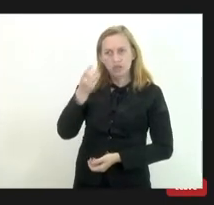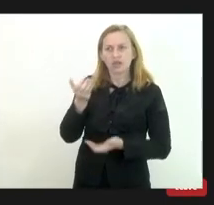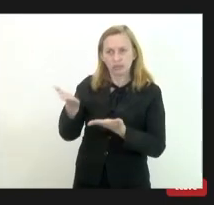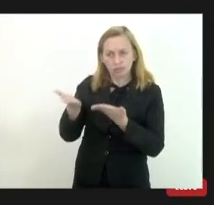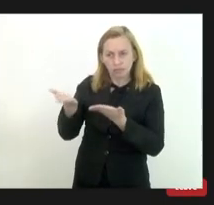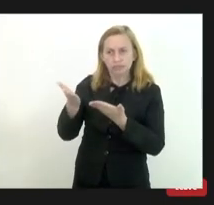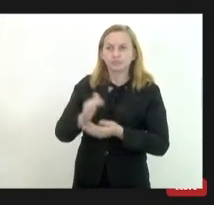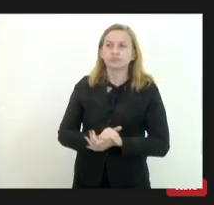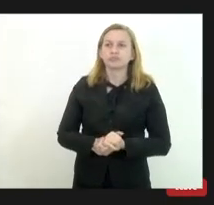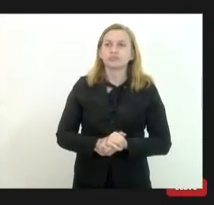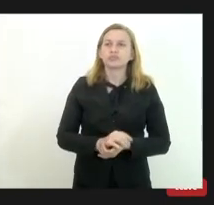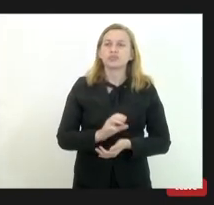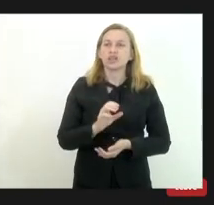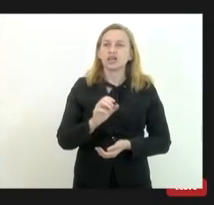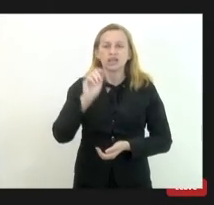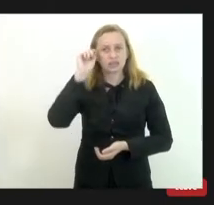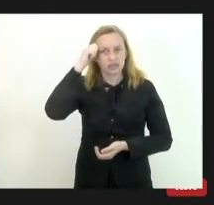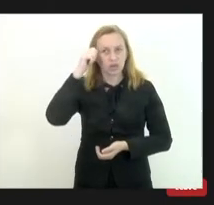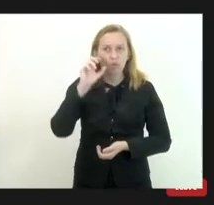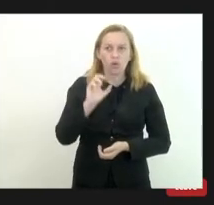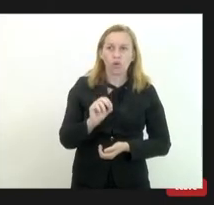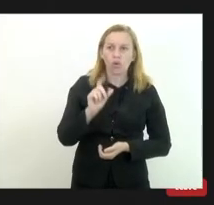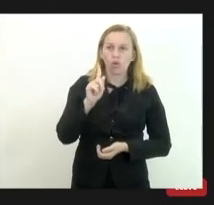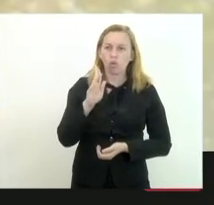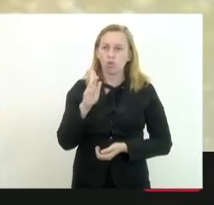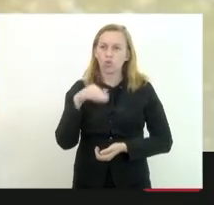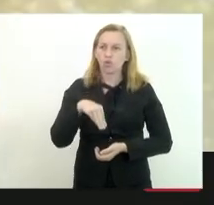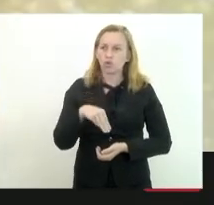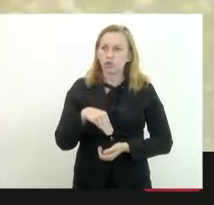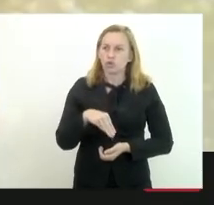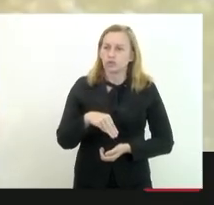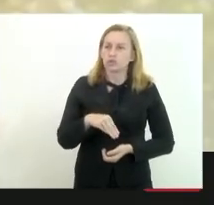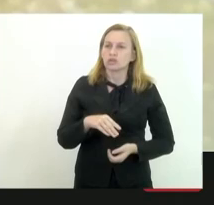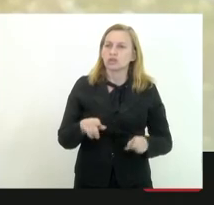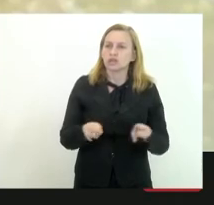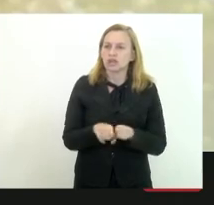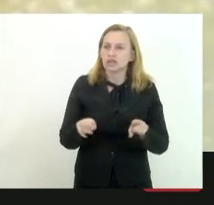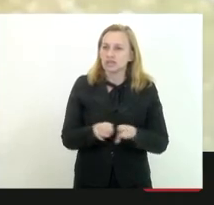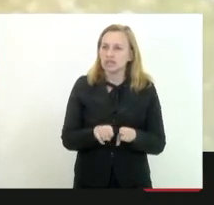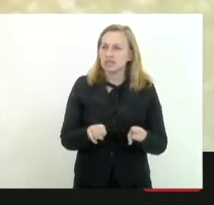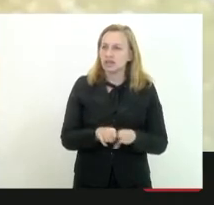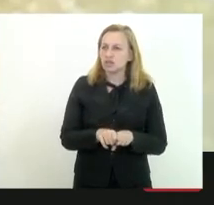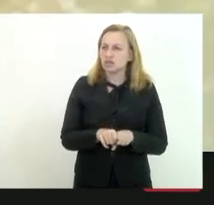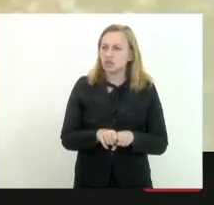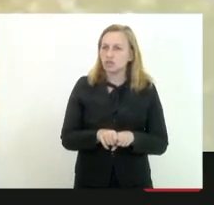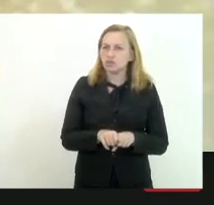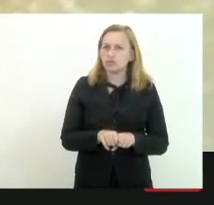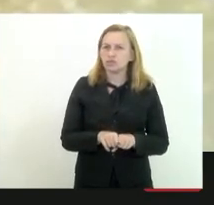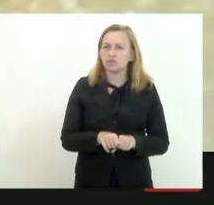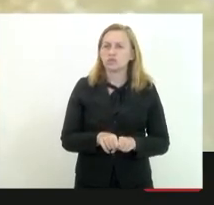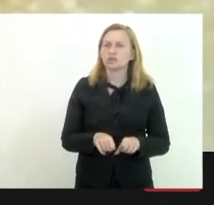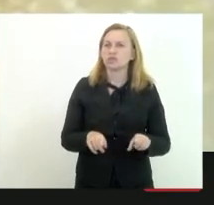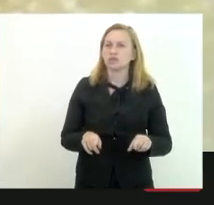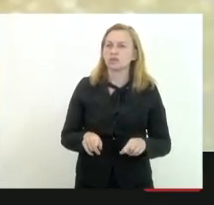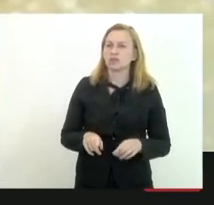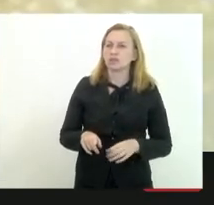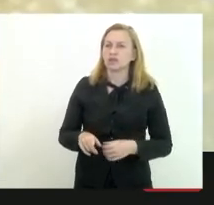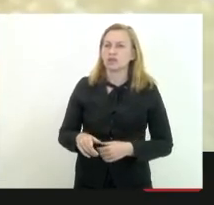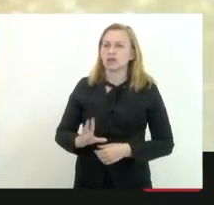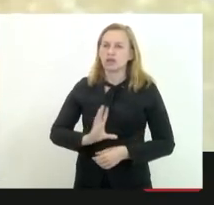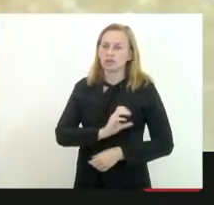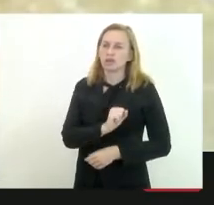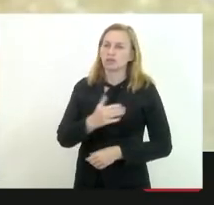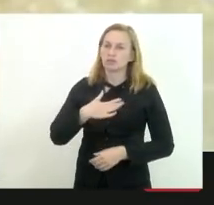o Negro Gum, ele é muito querido também pelo meu filho. Eu admiro o trabalho dele no movimento